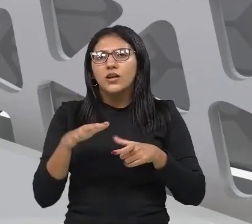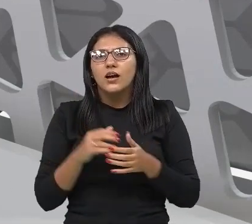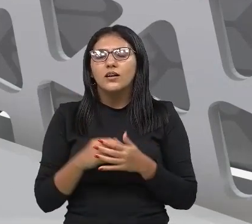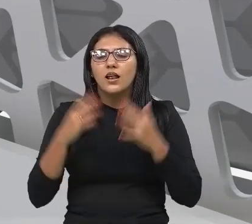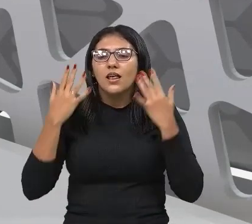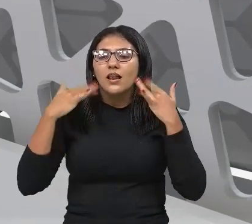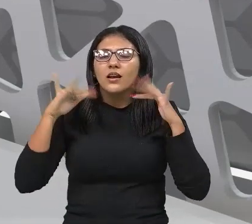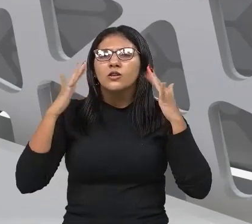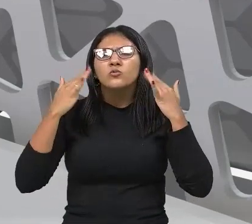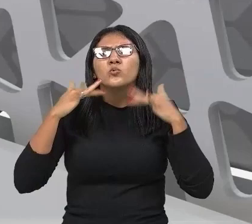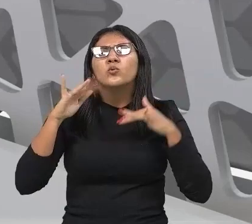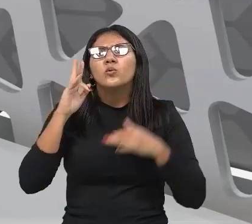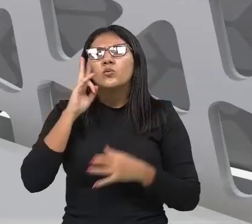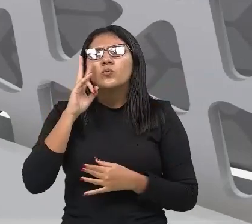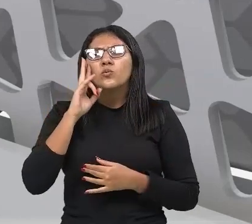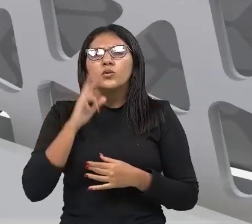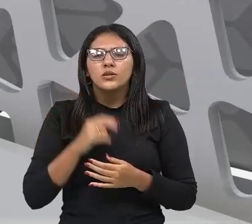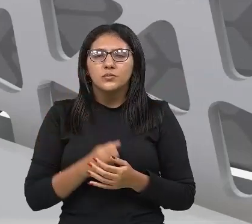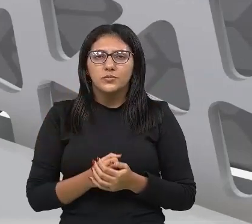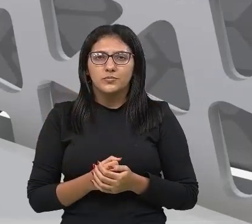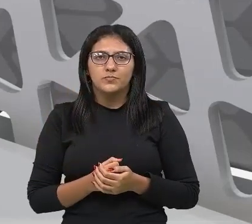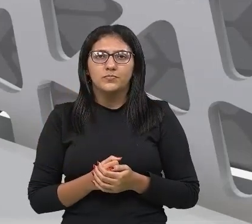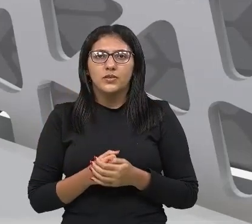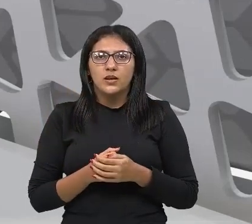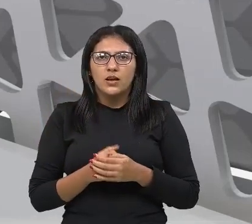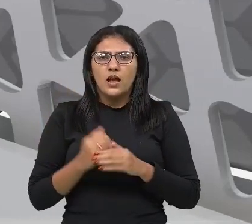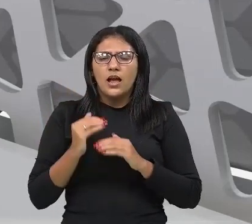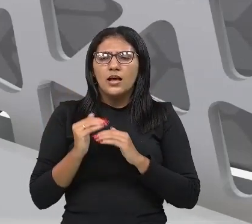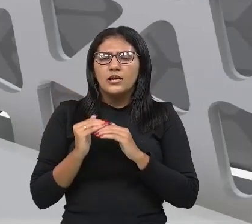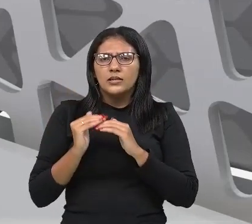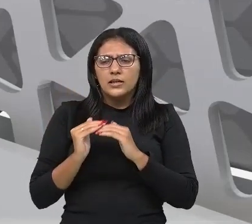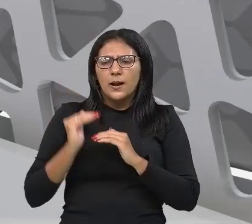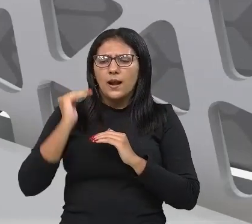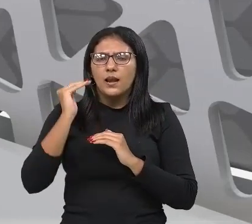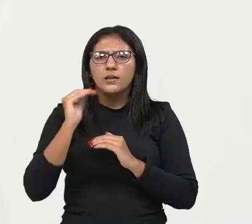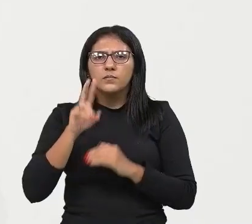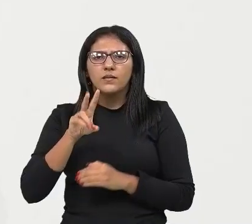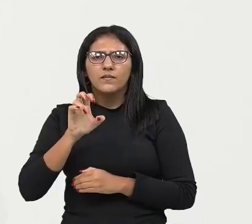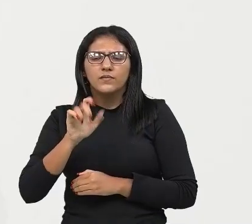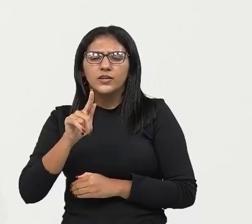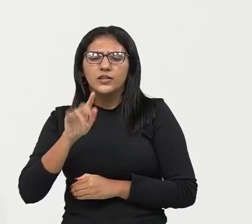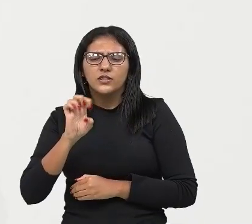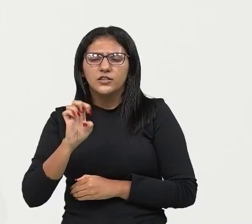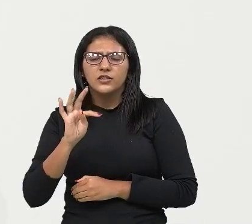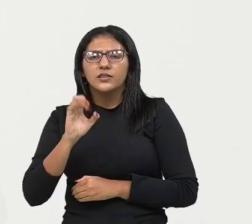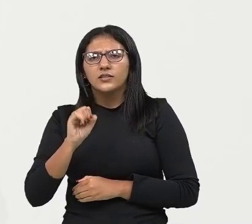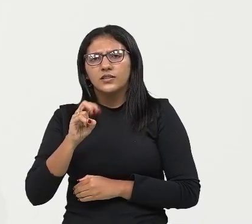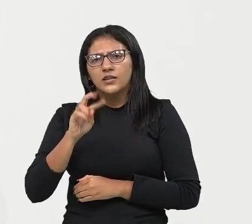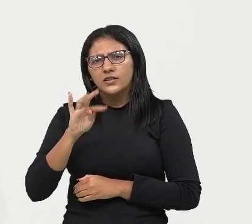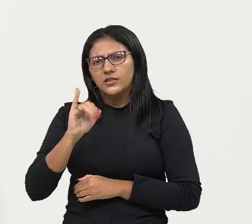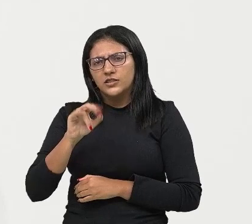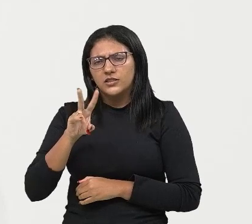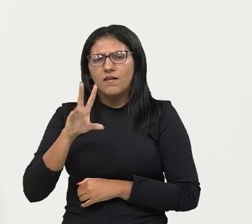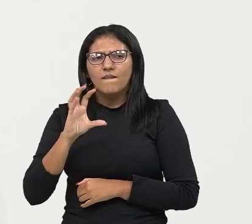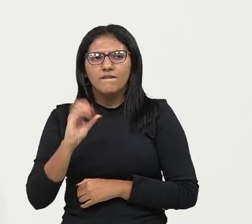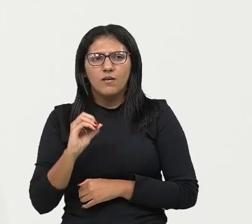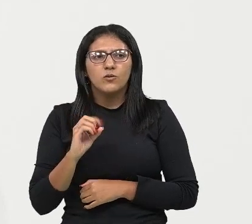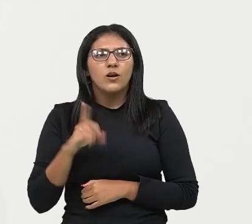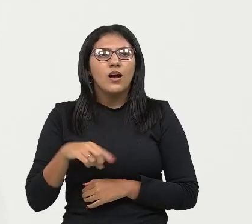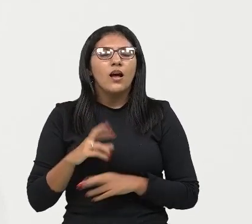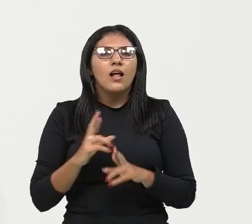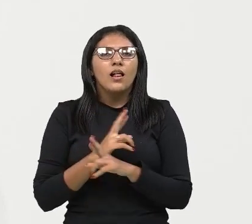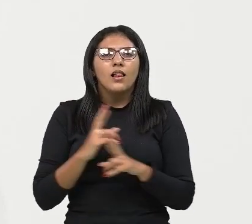também conhecido como o crescimento vegetativo. Olha só, a gente vai verificar, gente, que o